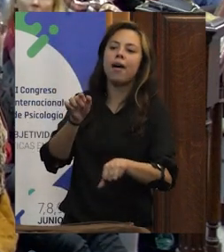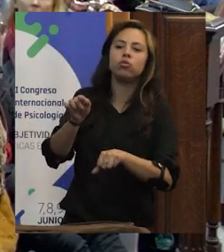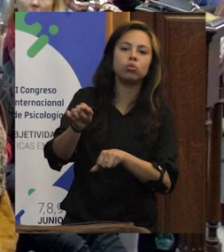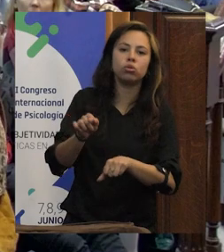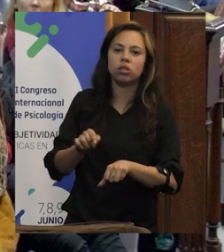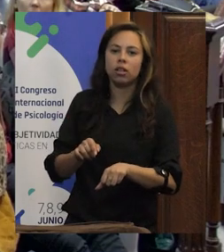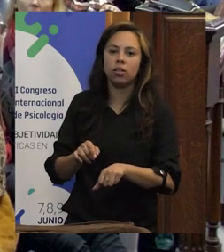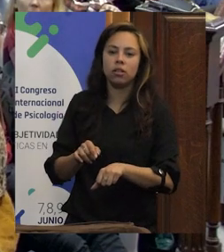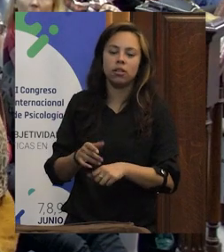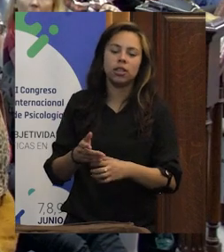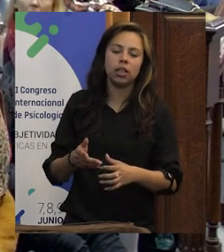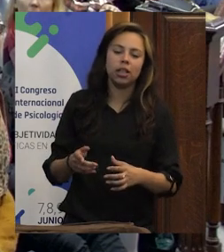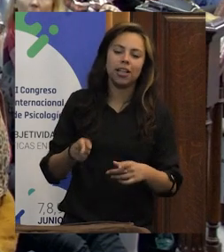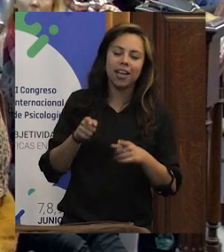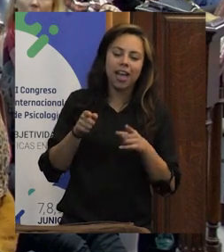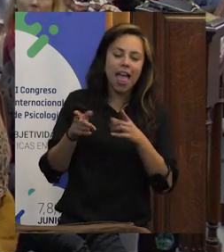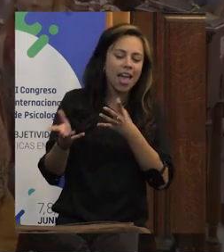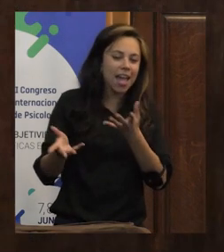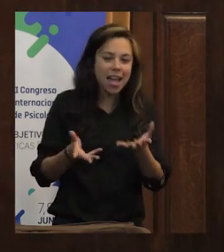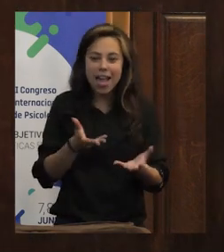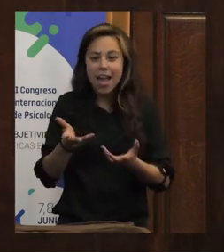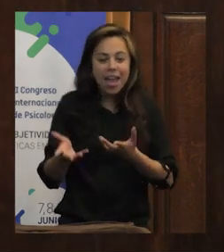Essa ambiguidade, né?